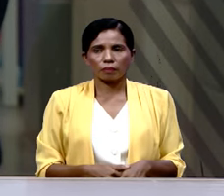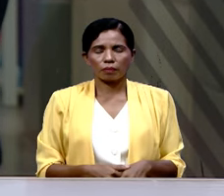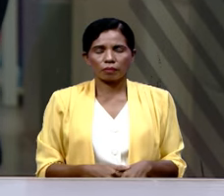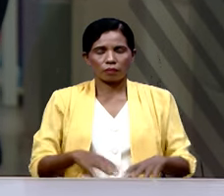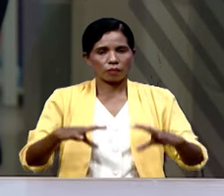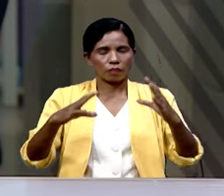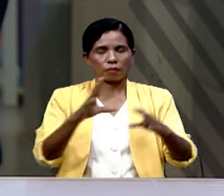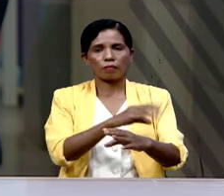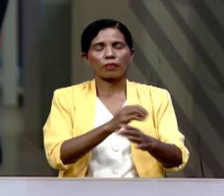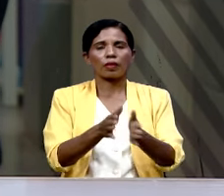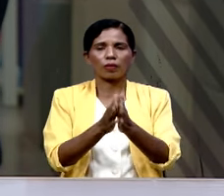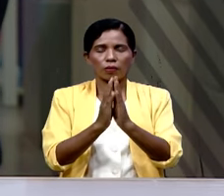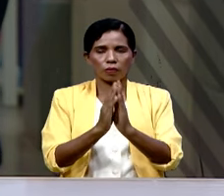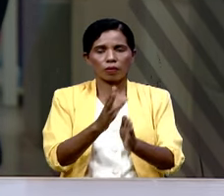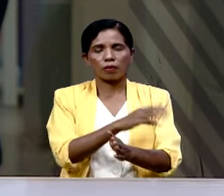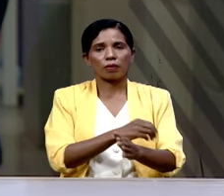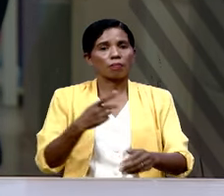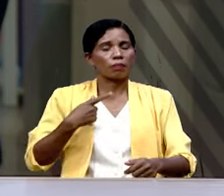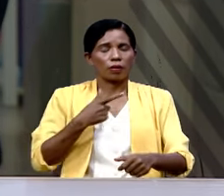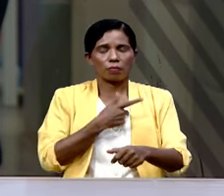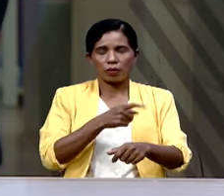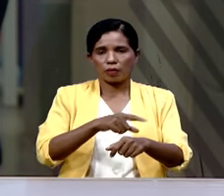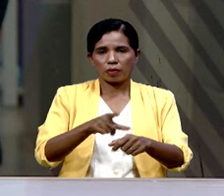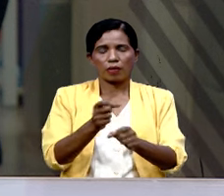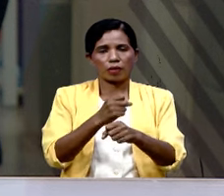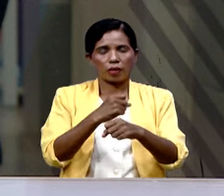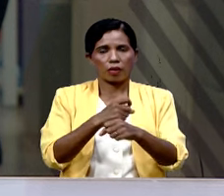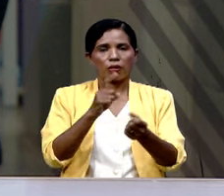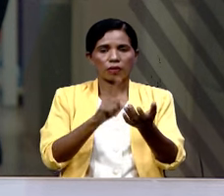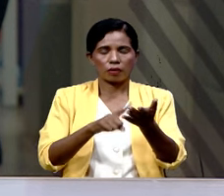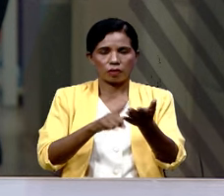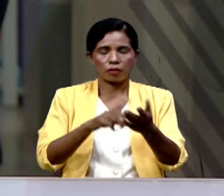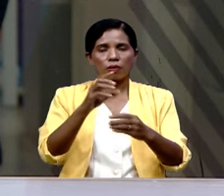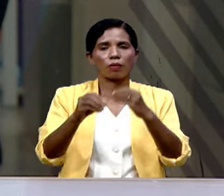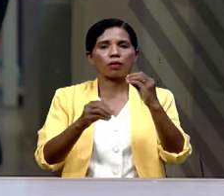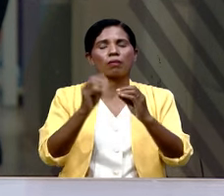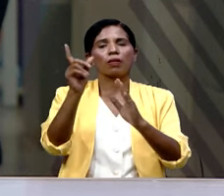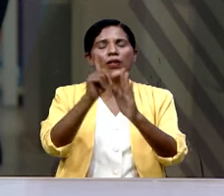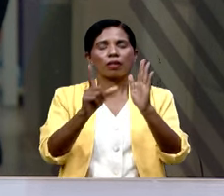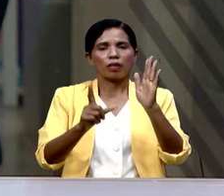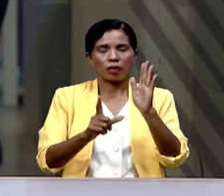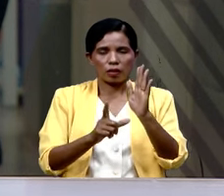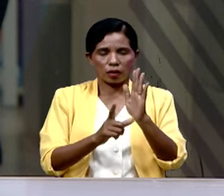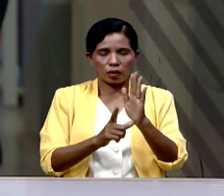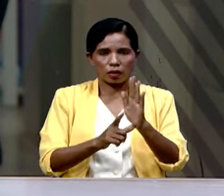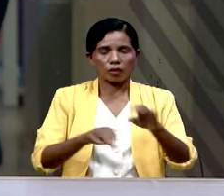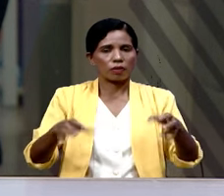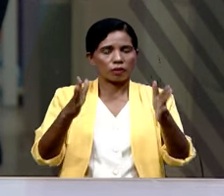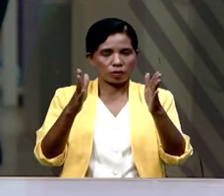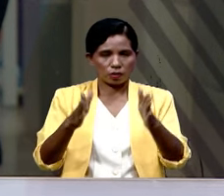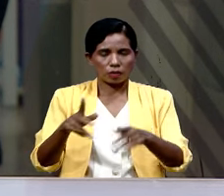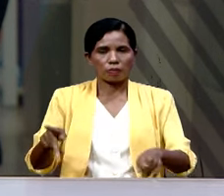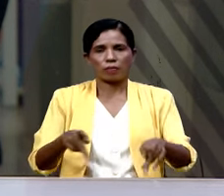Comissão Função Pública, Russo Autorização Parlamento Nacional, ato halau discussão com a lei reforma obrigatória para funcionário